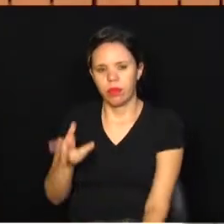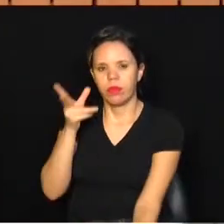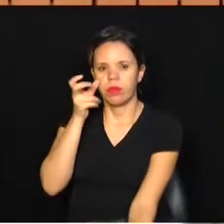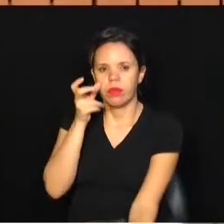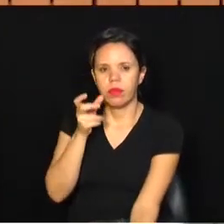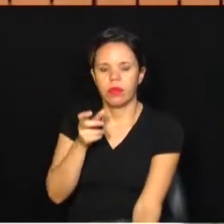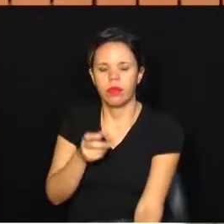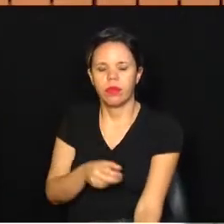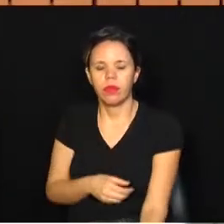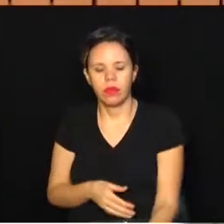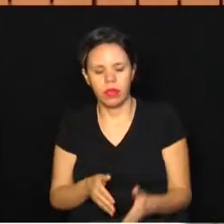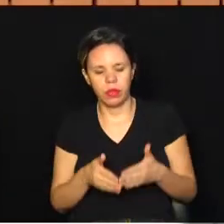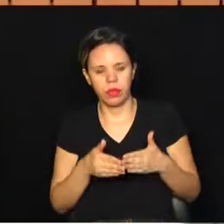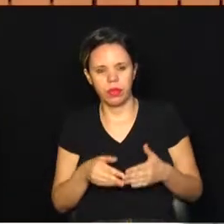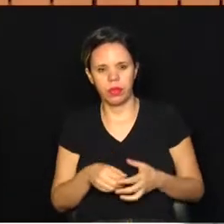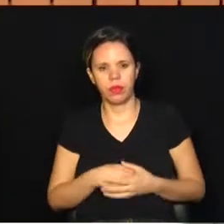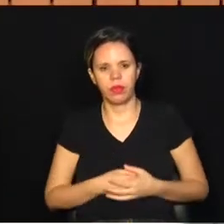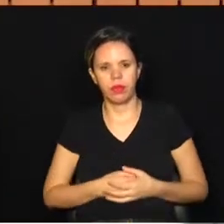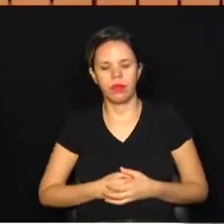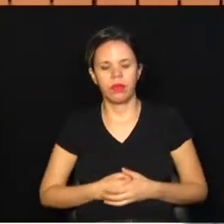por favor.